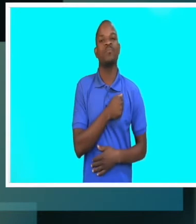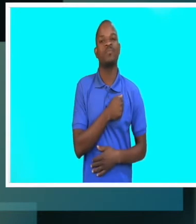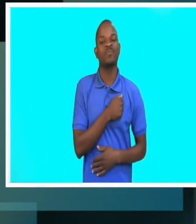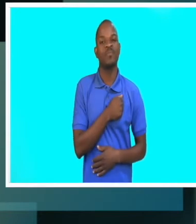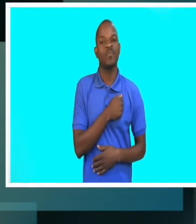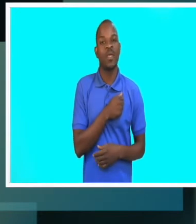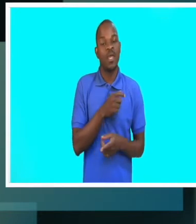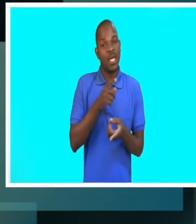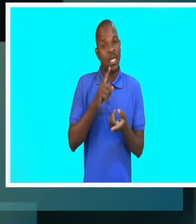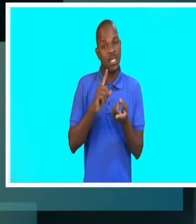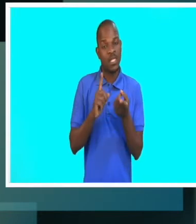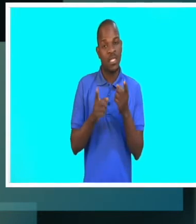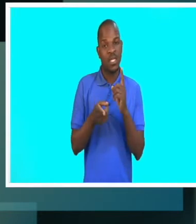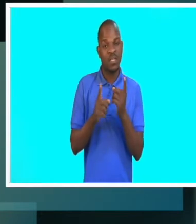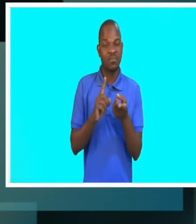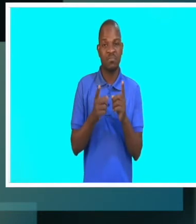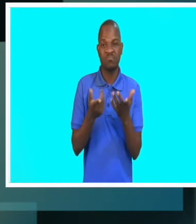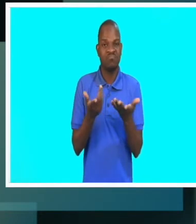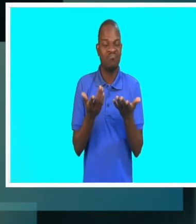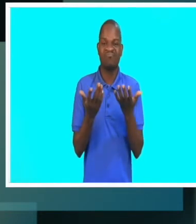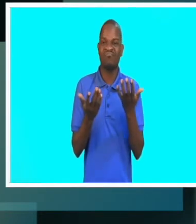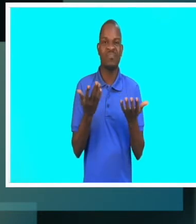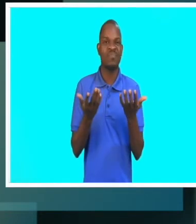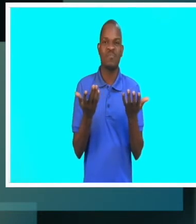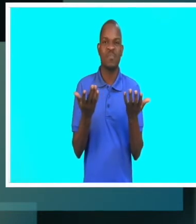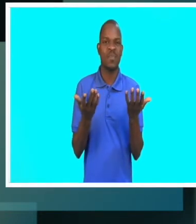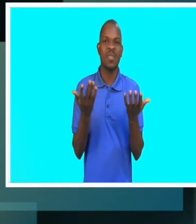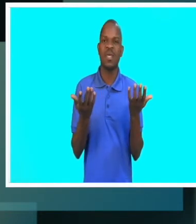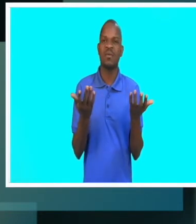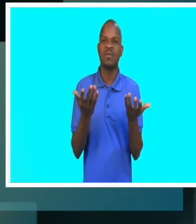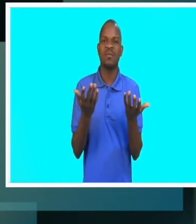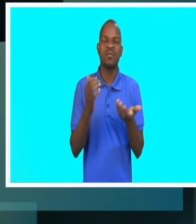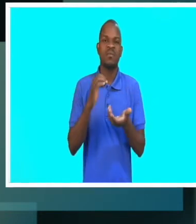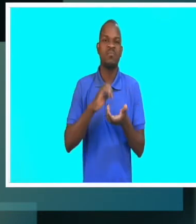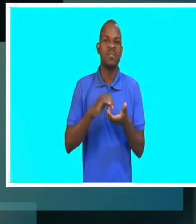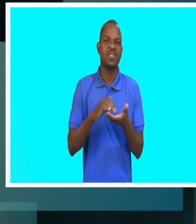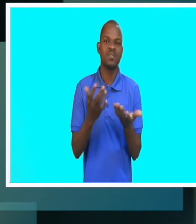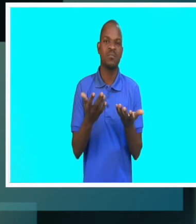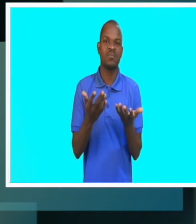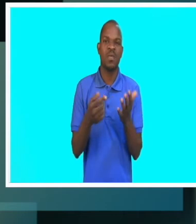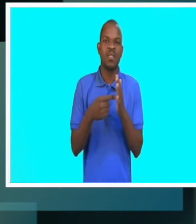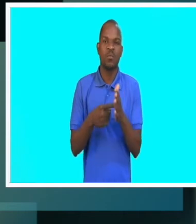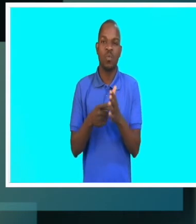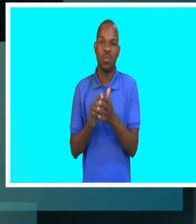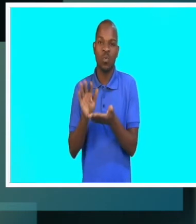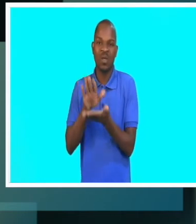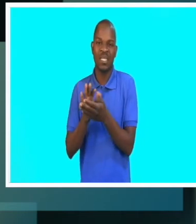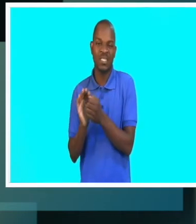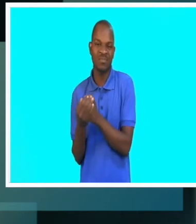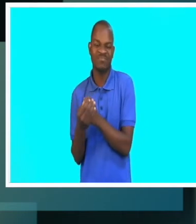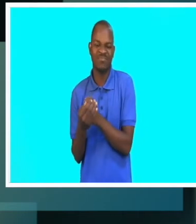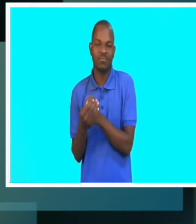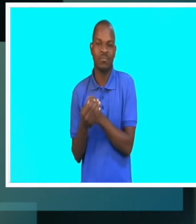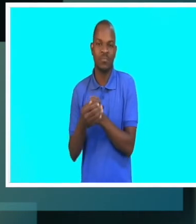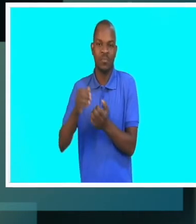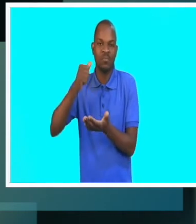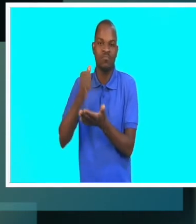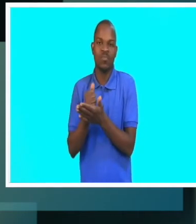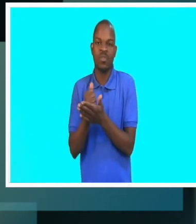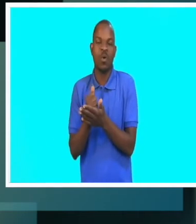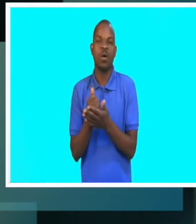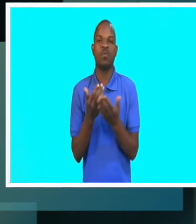dizer que não estive com esse bichinho. Talvez, talvez, uma maneira de sair desse, como